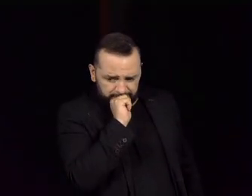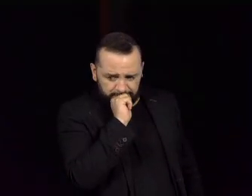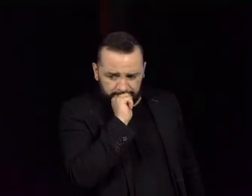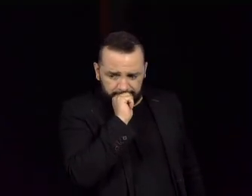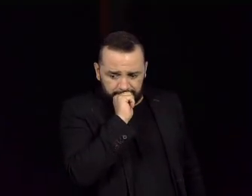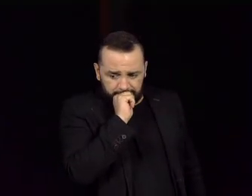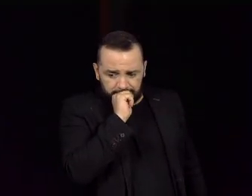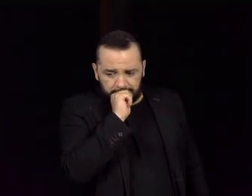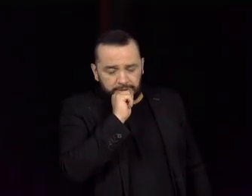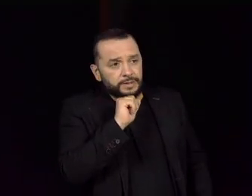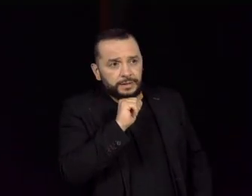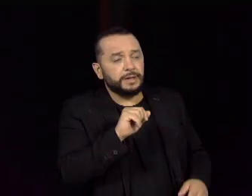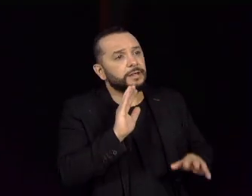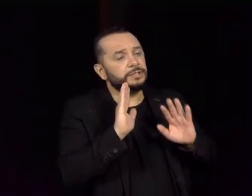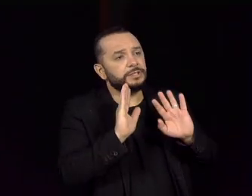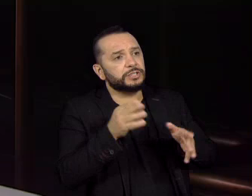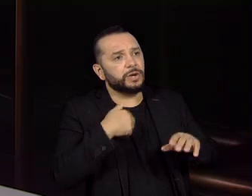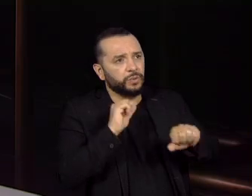disso tudo, Mandetta?